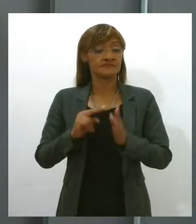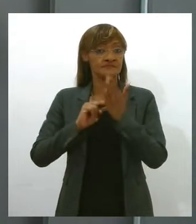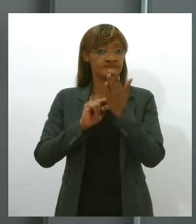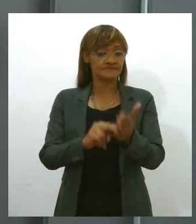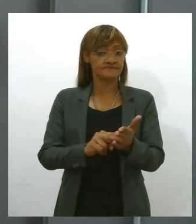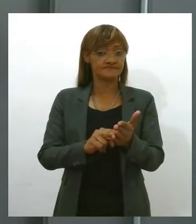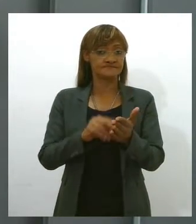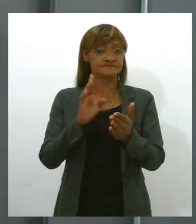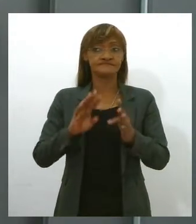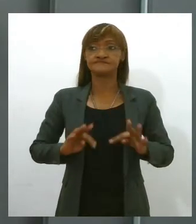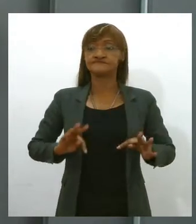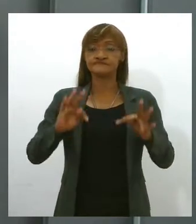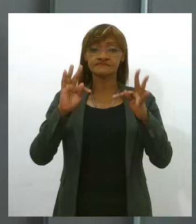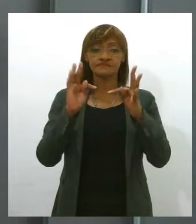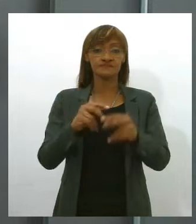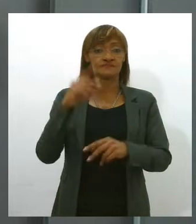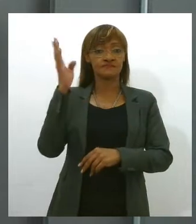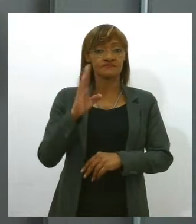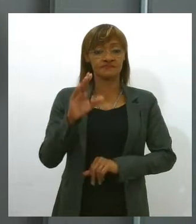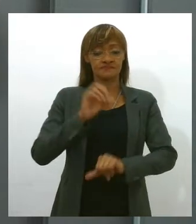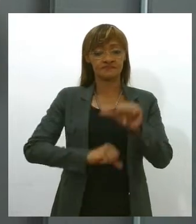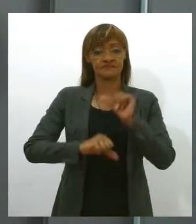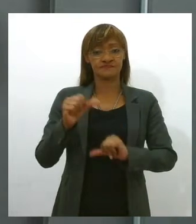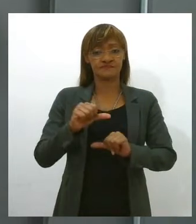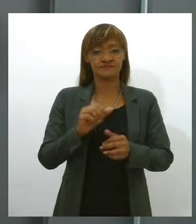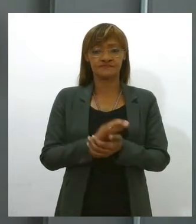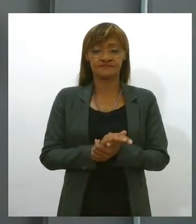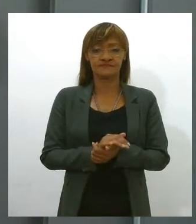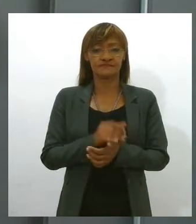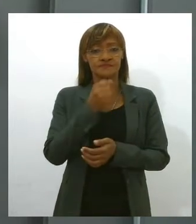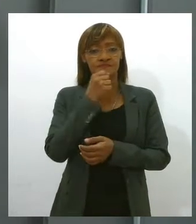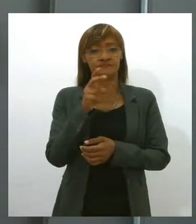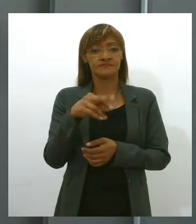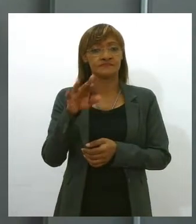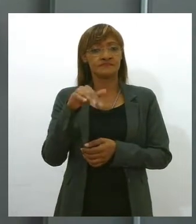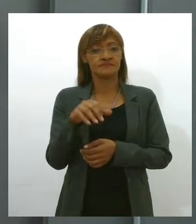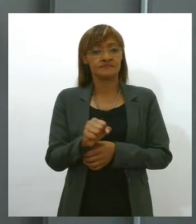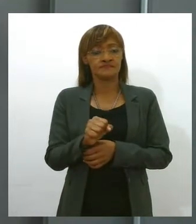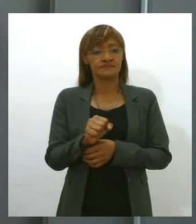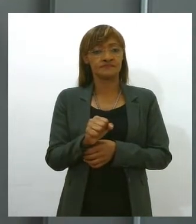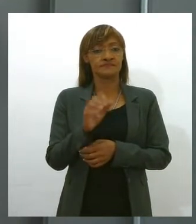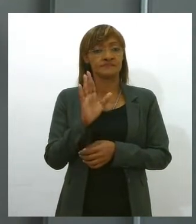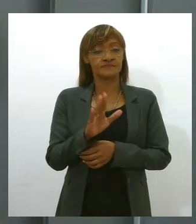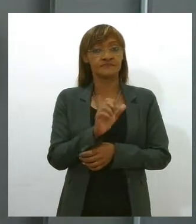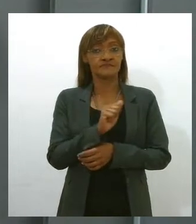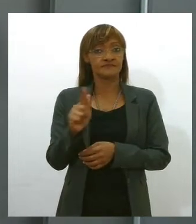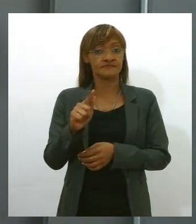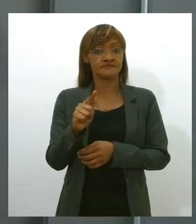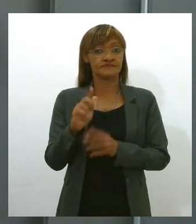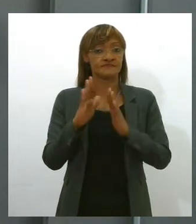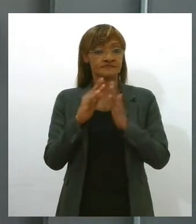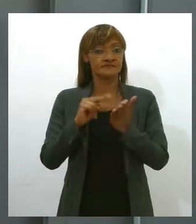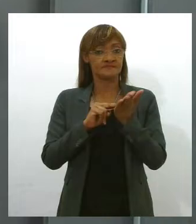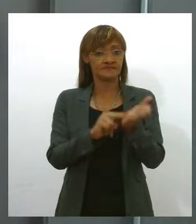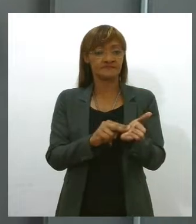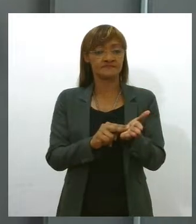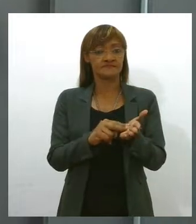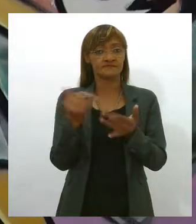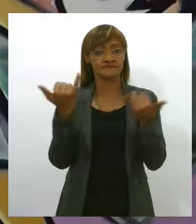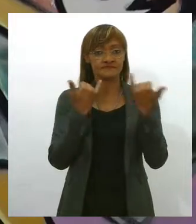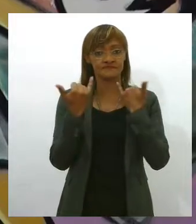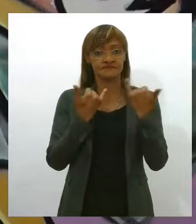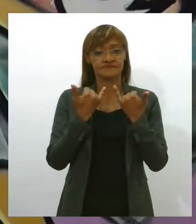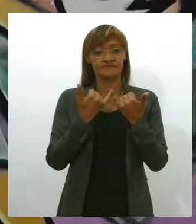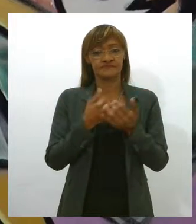território nacional vão mudar o repórter Marcus Borges foi até a agência central dos correios e nos traz as informações Marcos